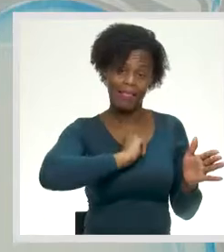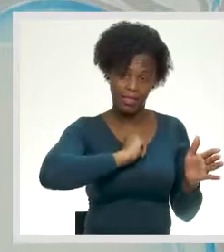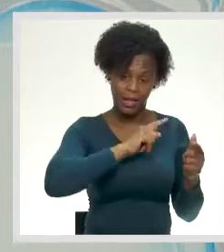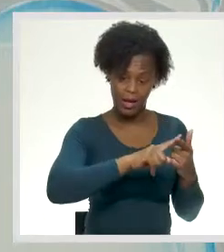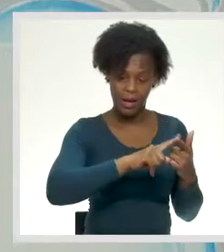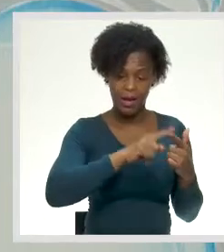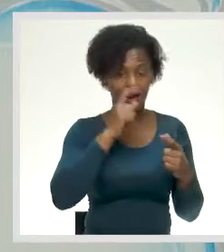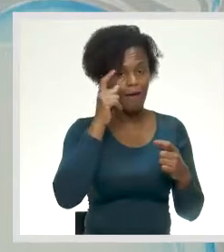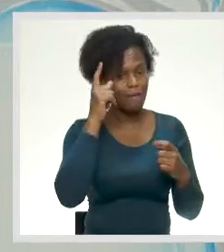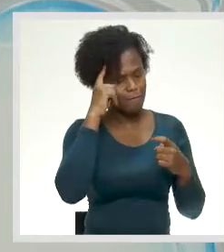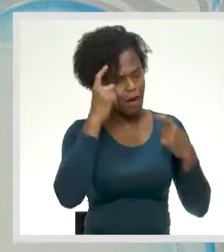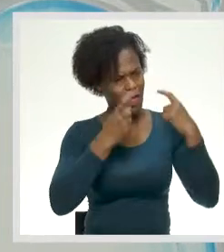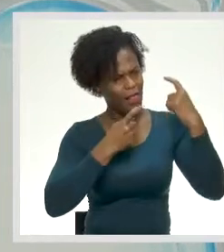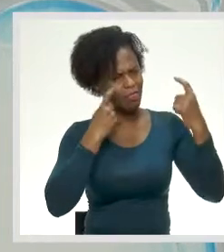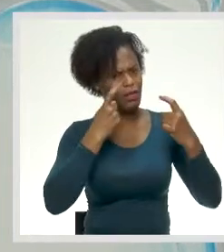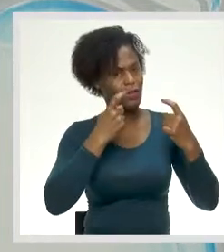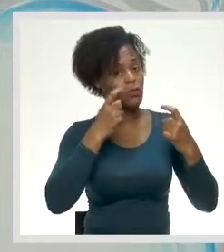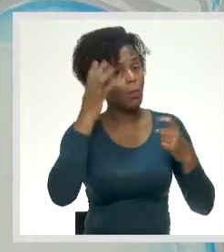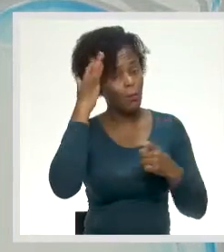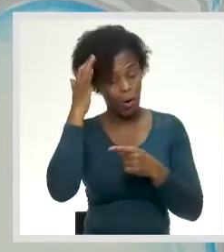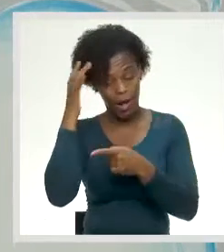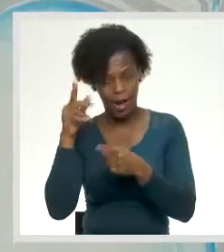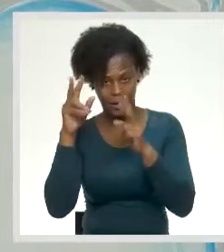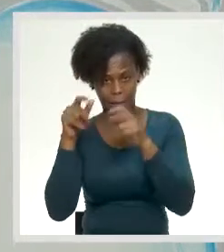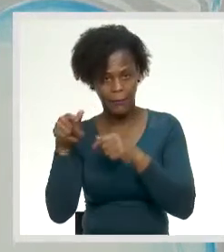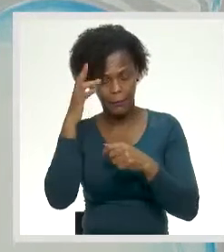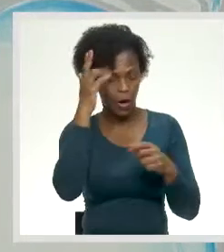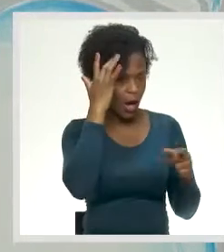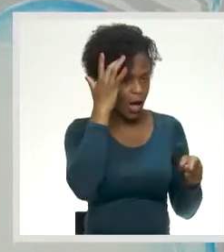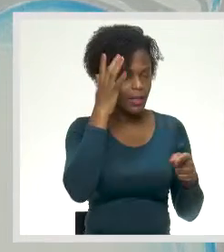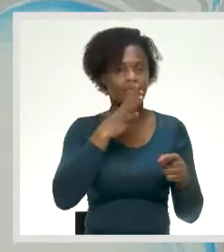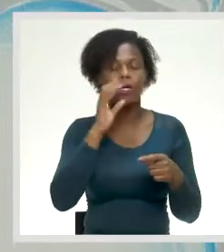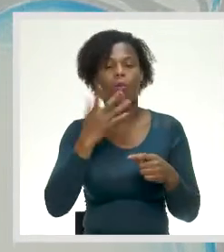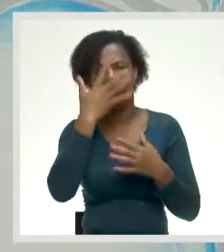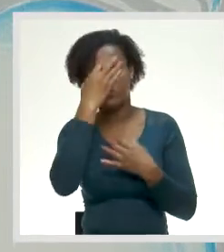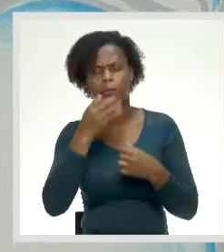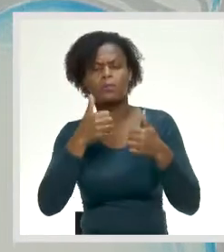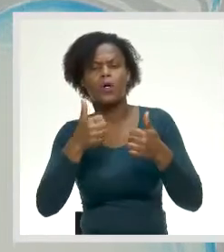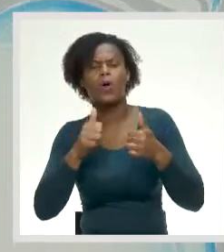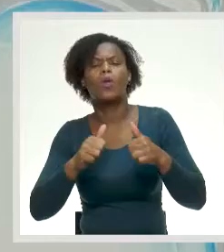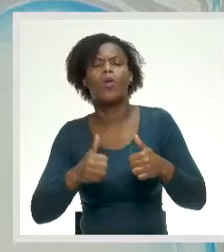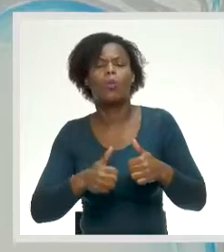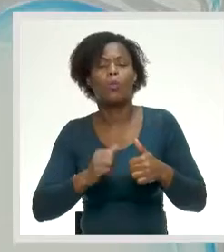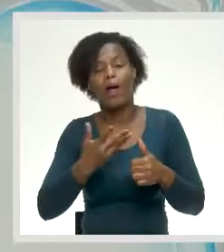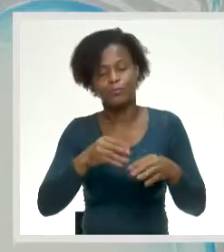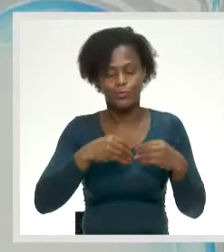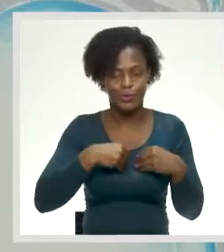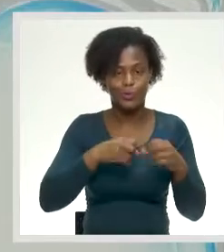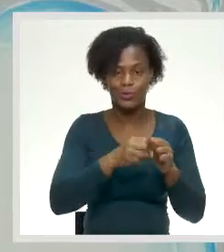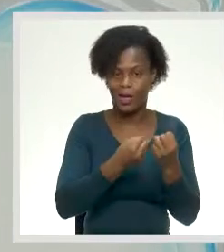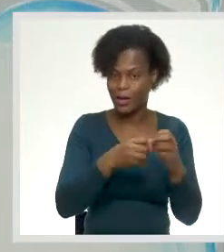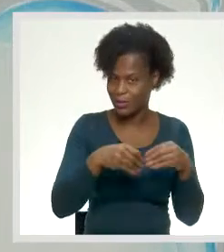ética reflete sobre moral, dizendo que comportamento é o mais correto ou é o mais aceito